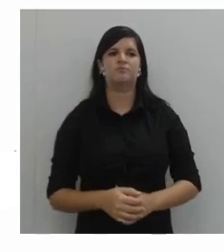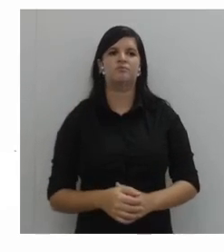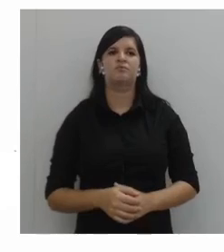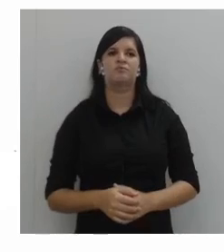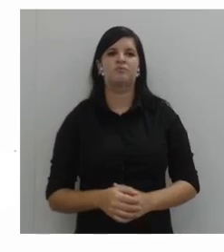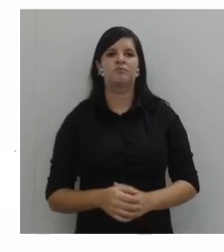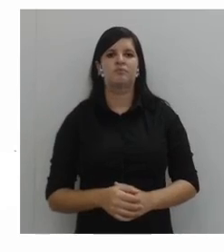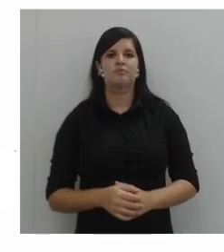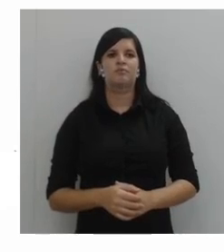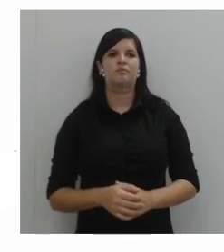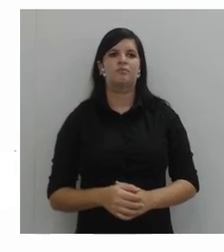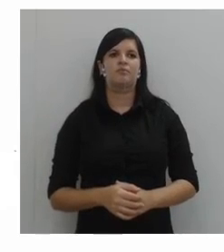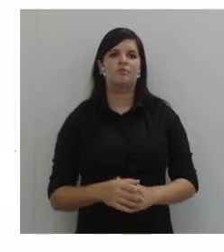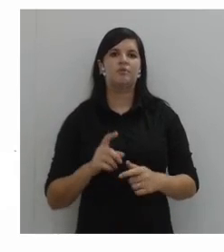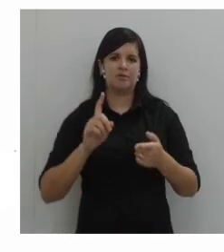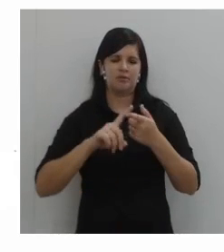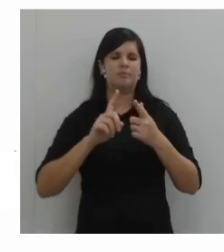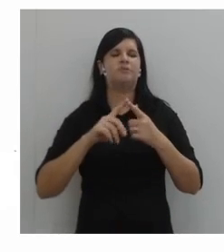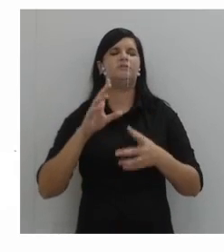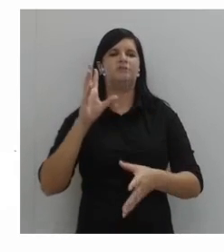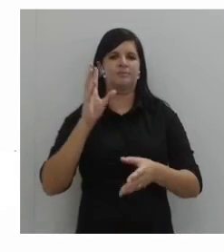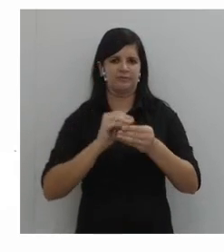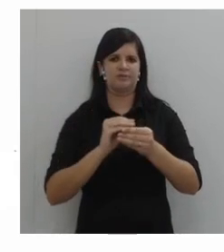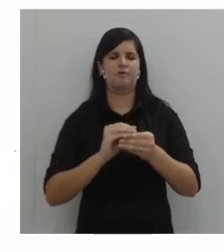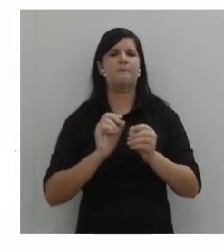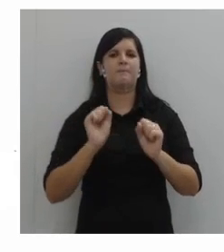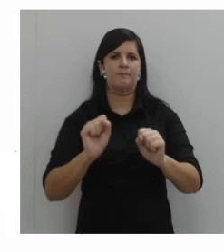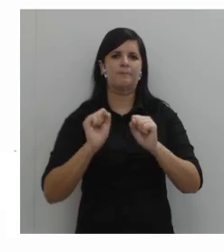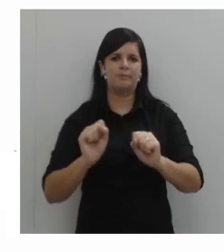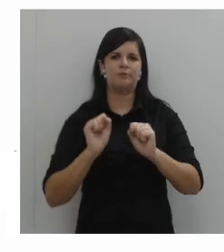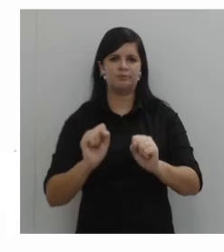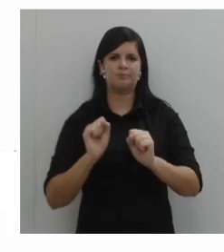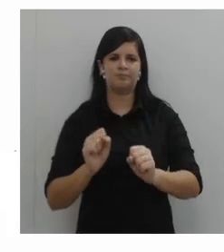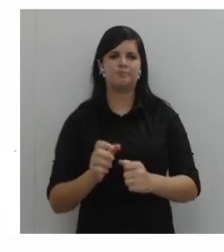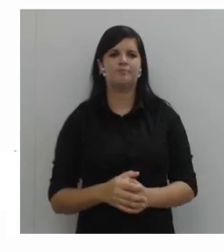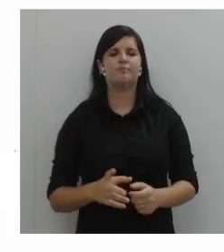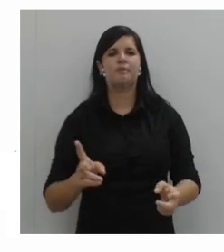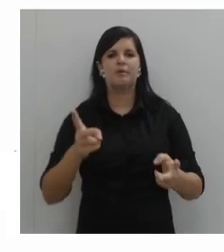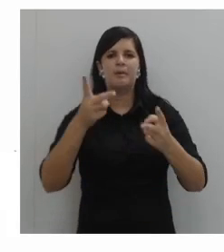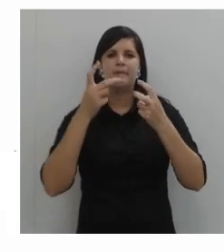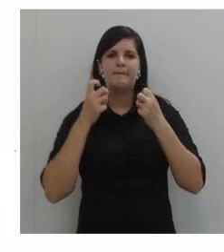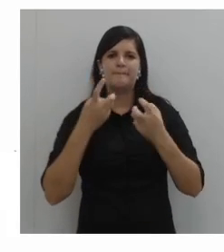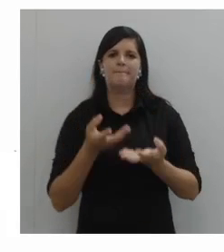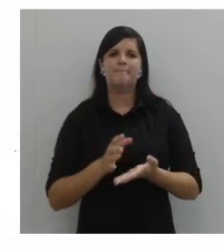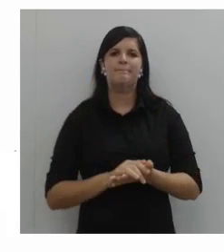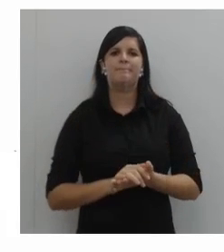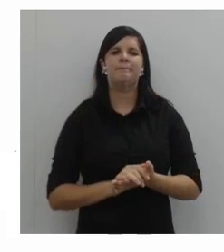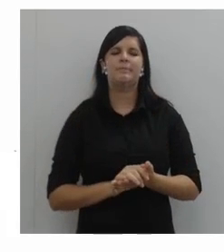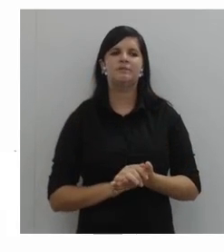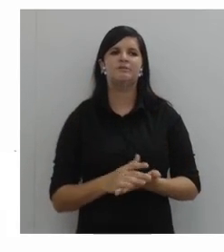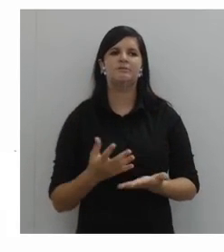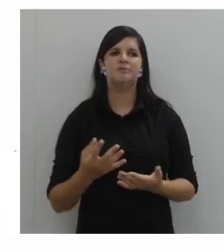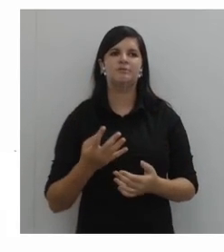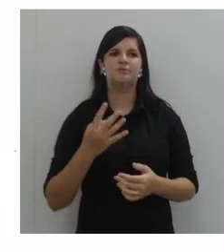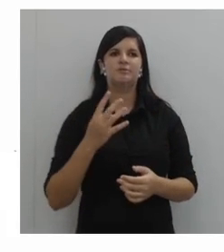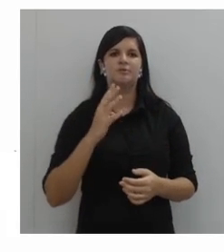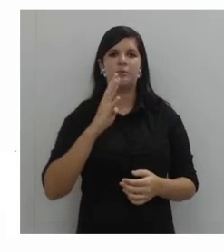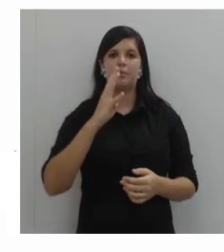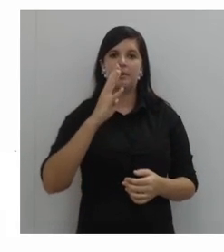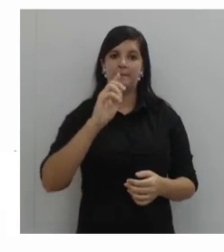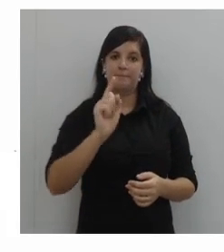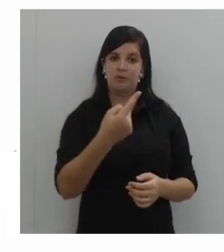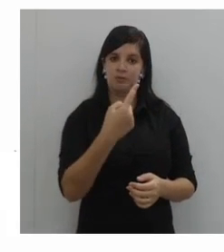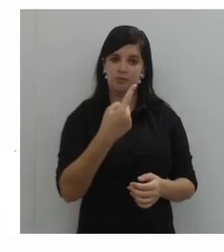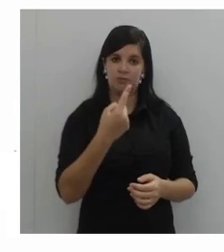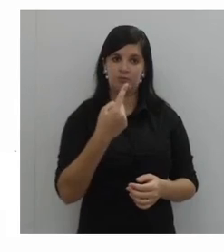E aí eu posso fazer as simplificações quando possível. Queria que você reparasse o seguinte, que, né,